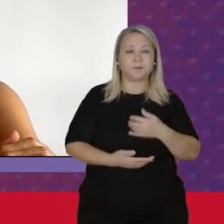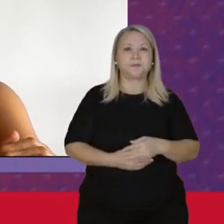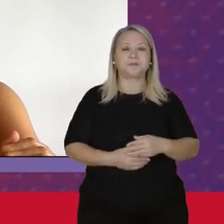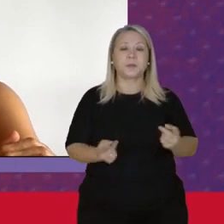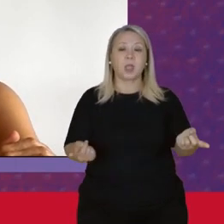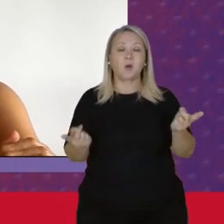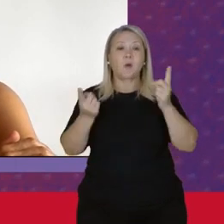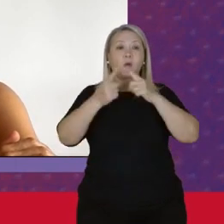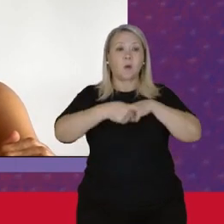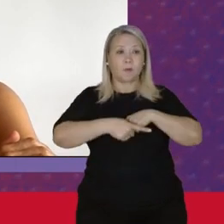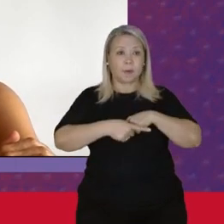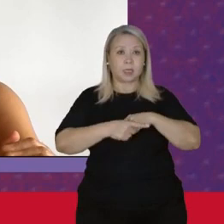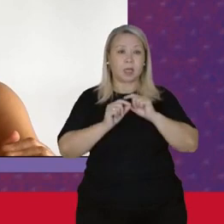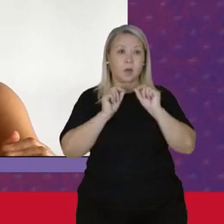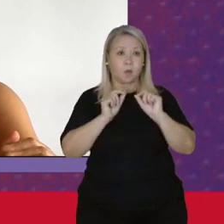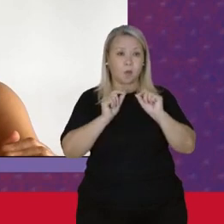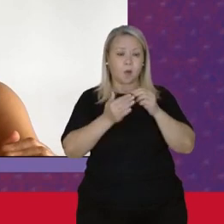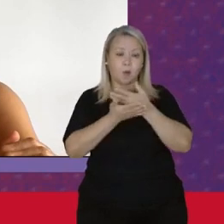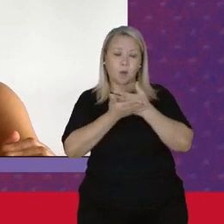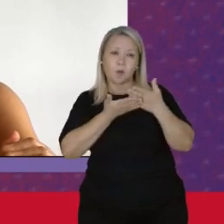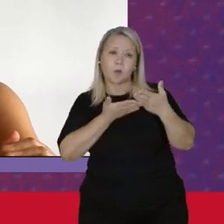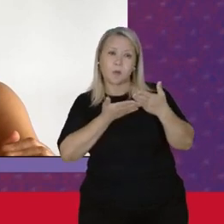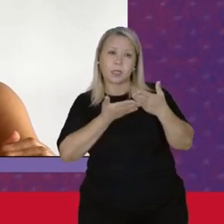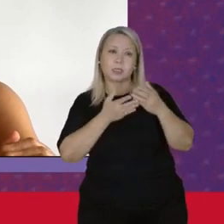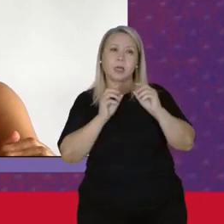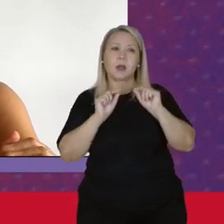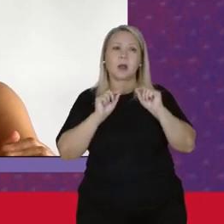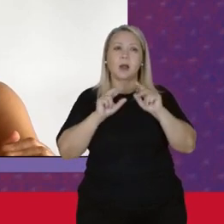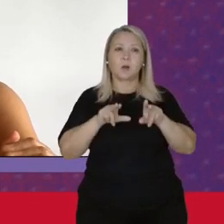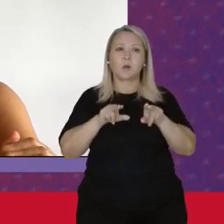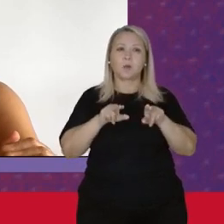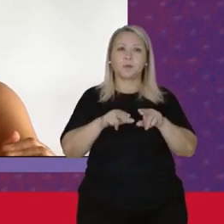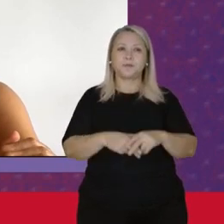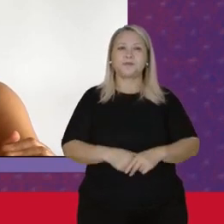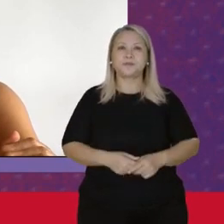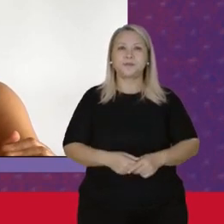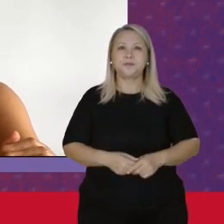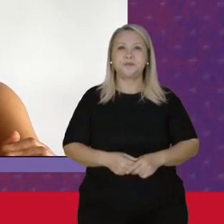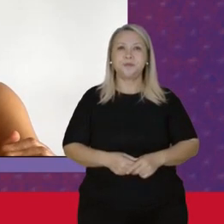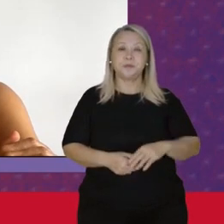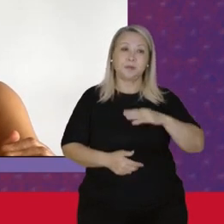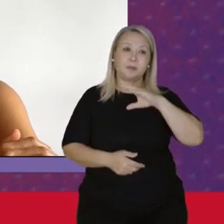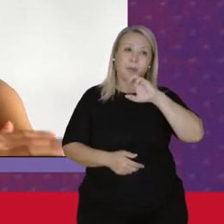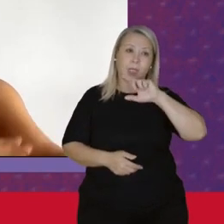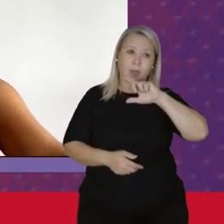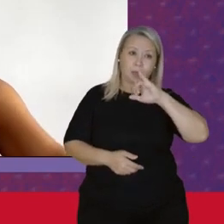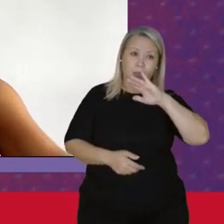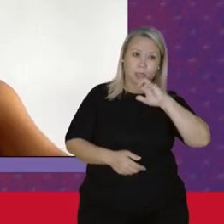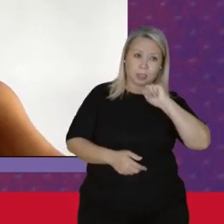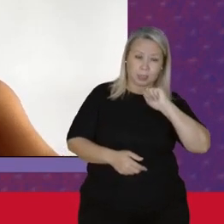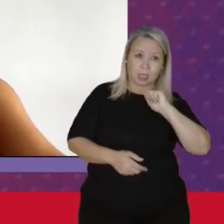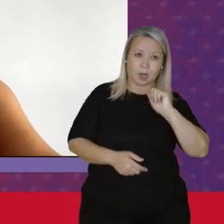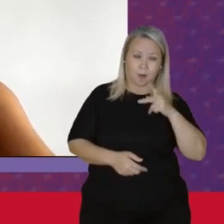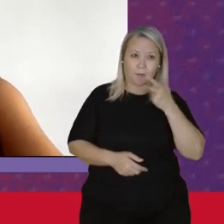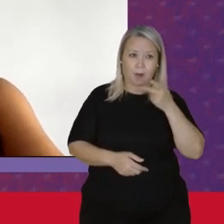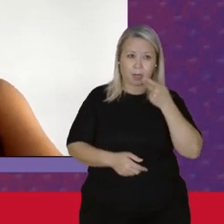a ordem e vamos começar com a Célia Watanabe.